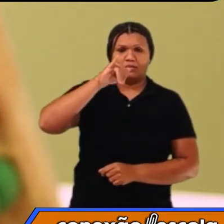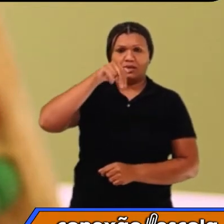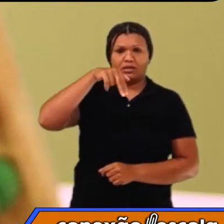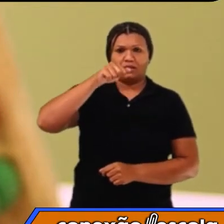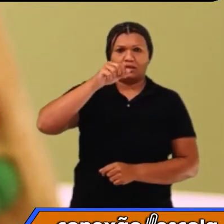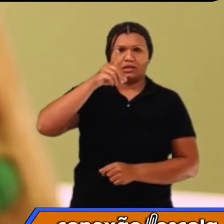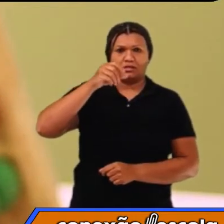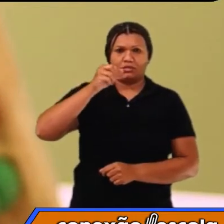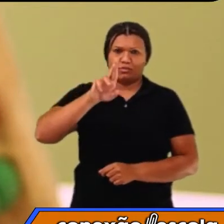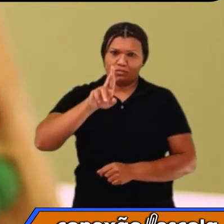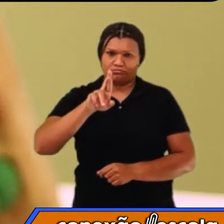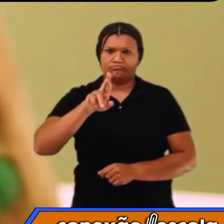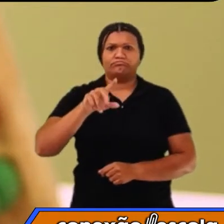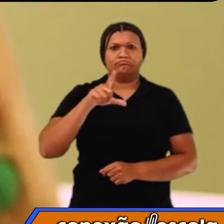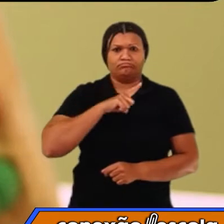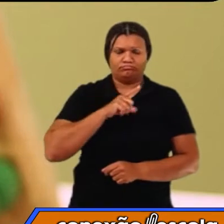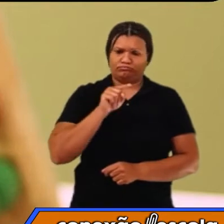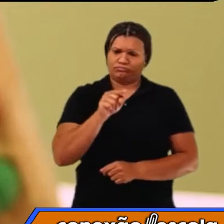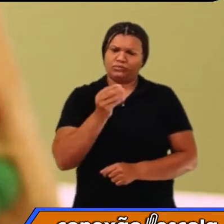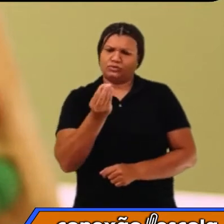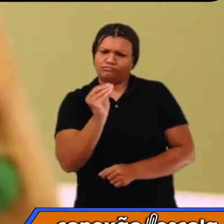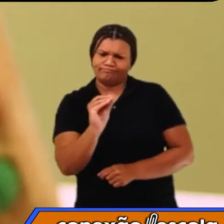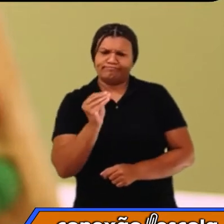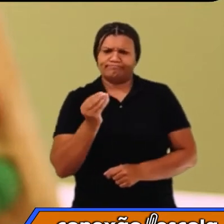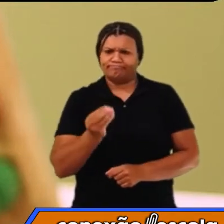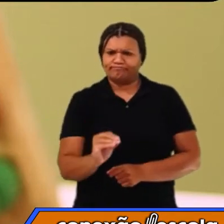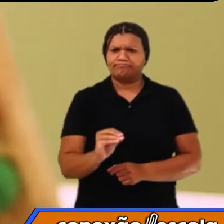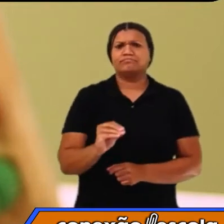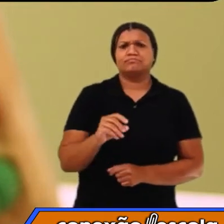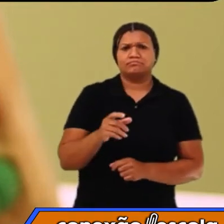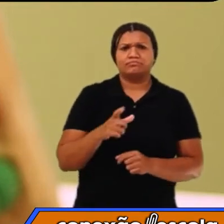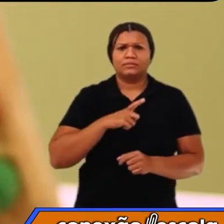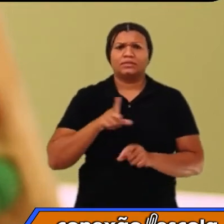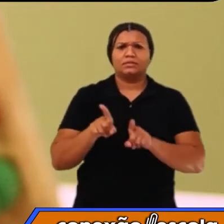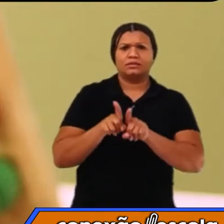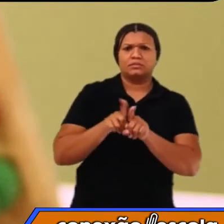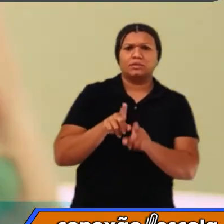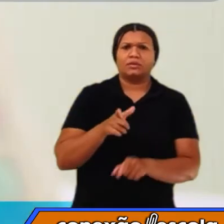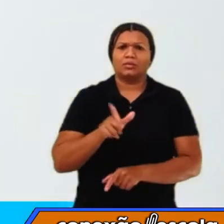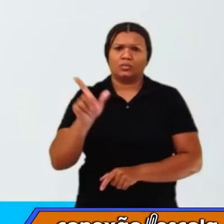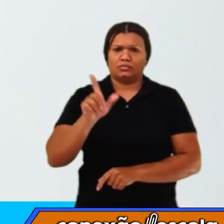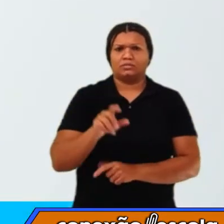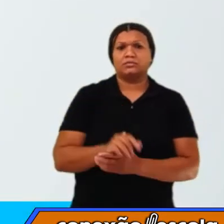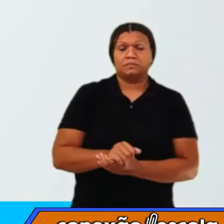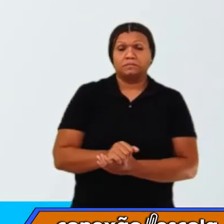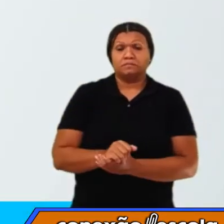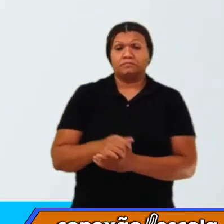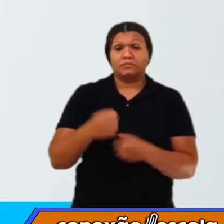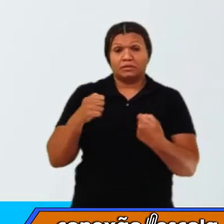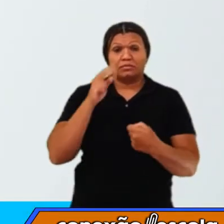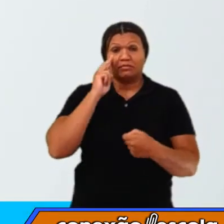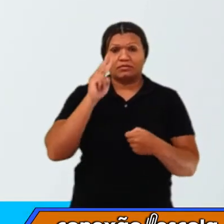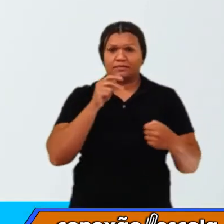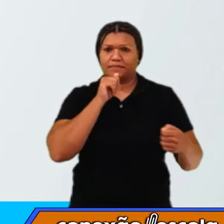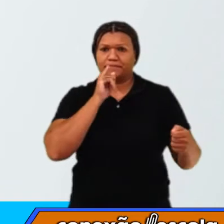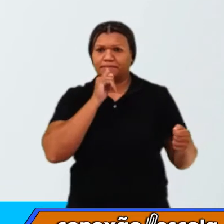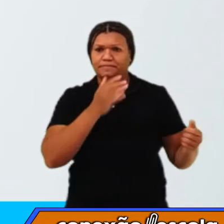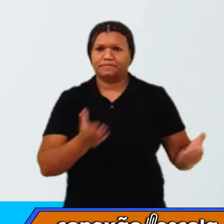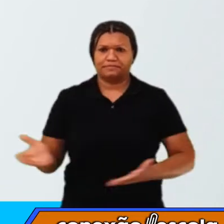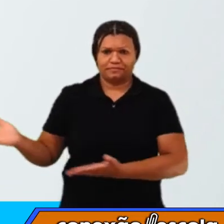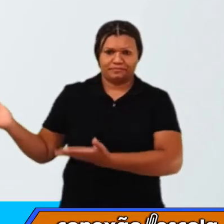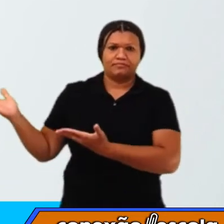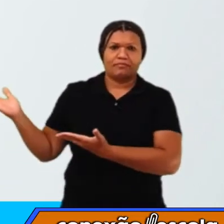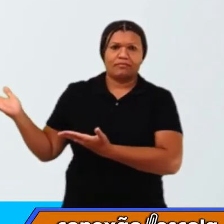ou expoente do radicando que nos ombros ou tantos nomes vamos lá exemplo 5 elevado a 3 4